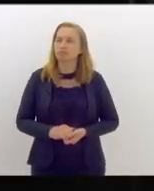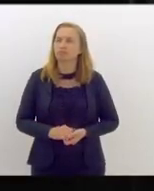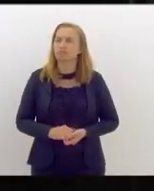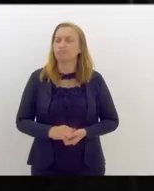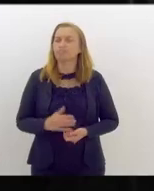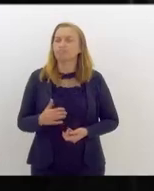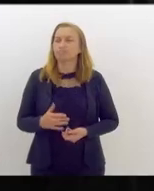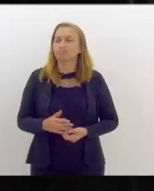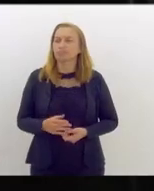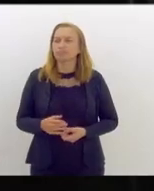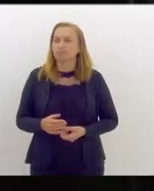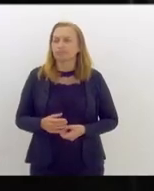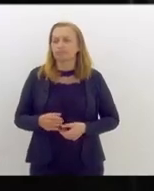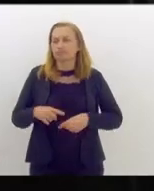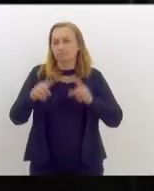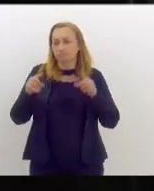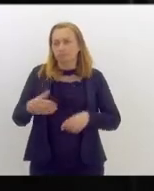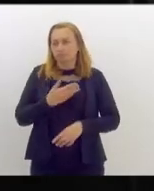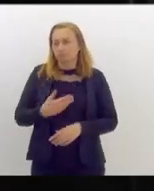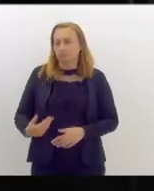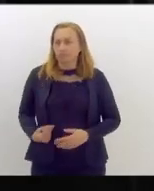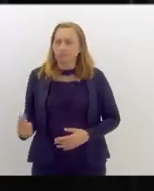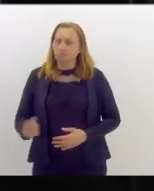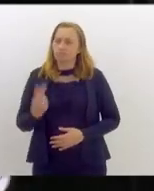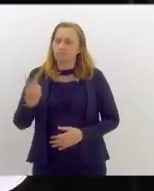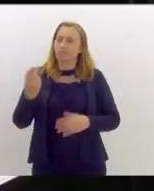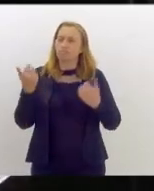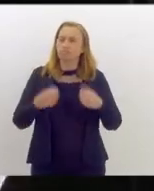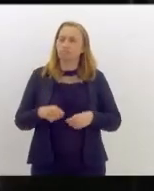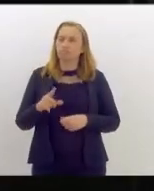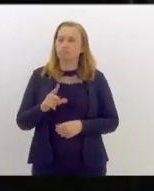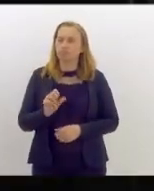social sem o servidor público valorizado Muito obrigado